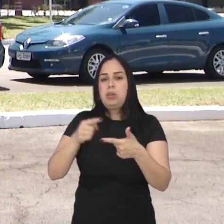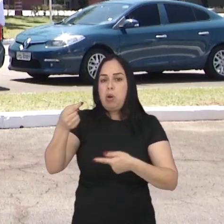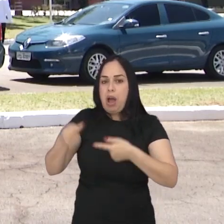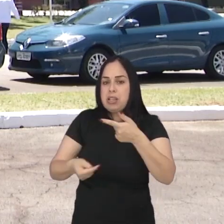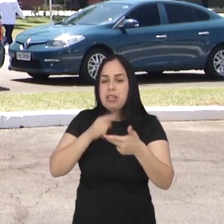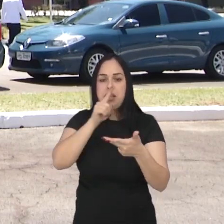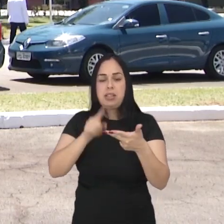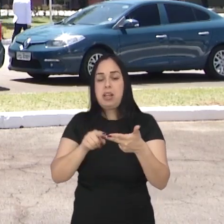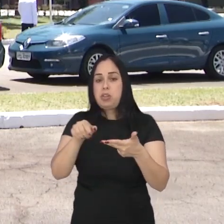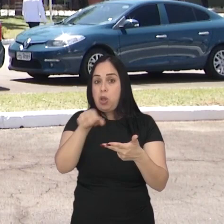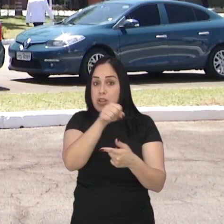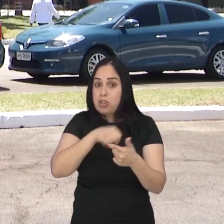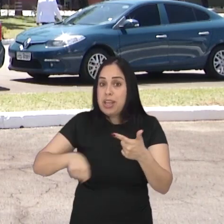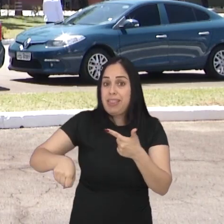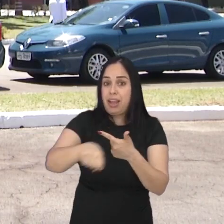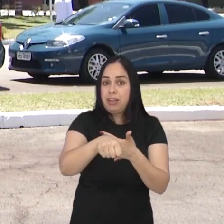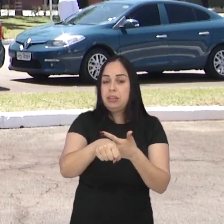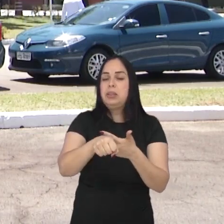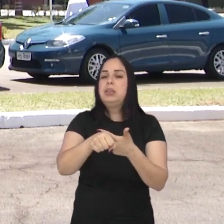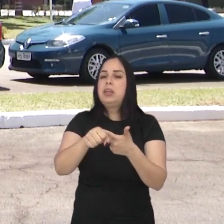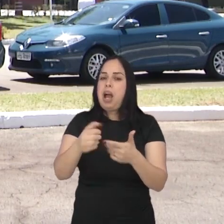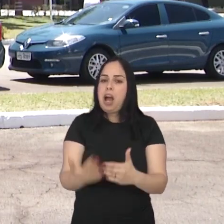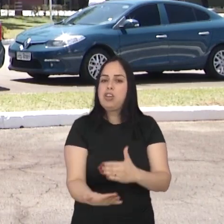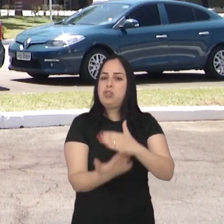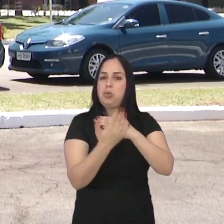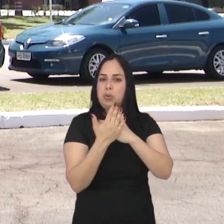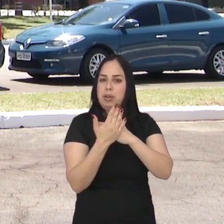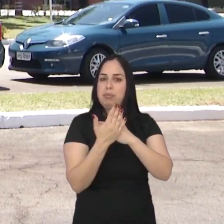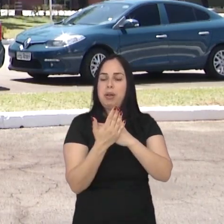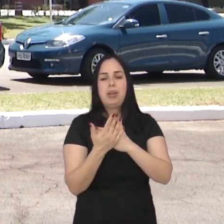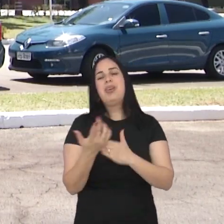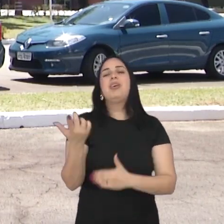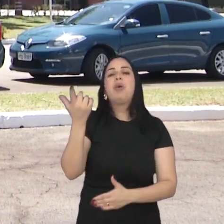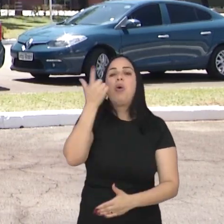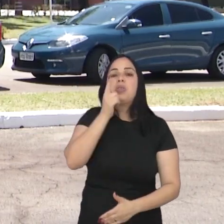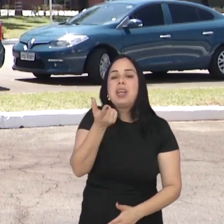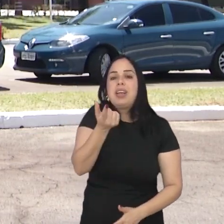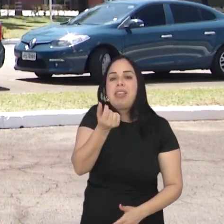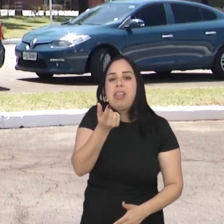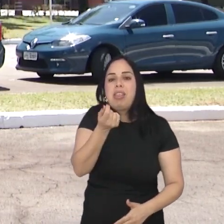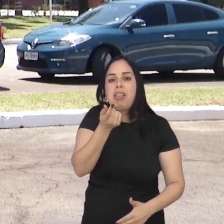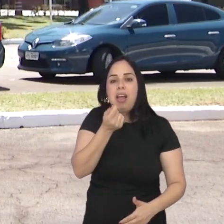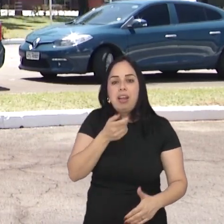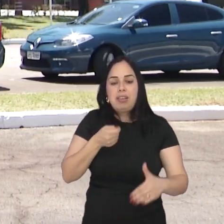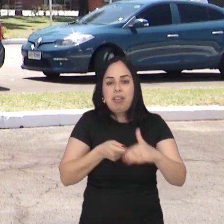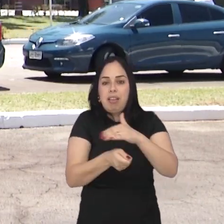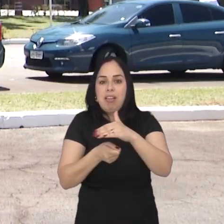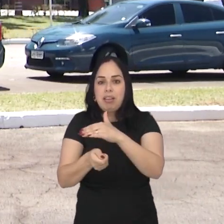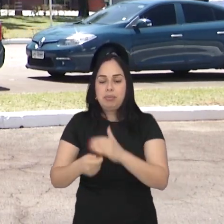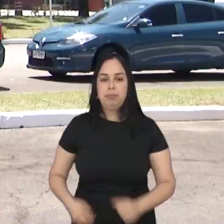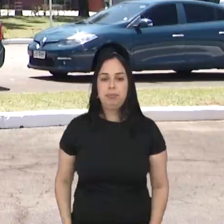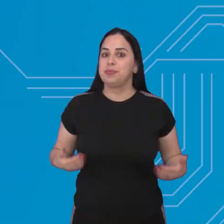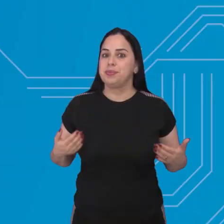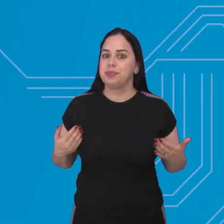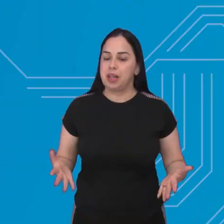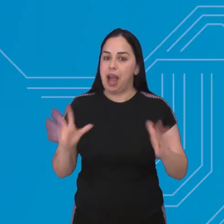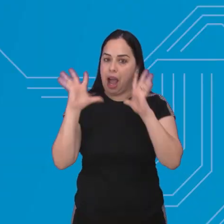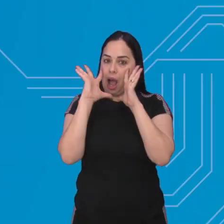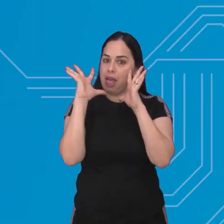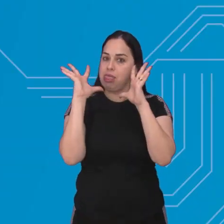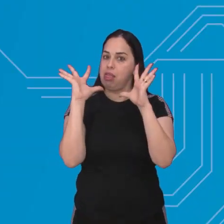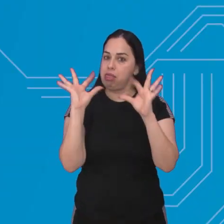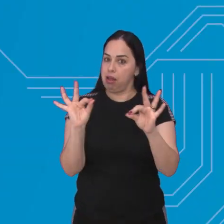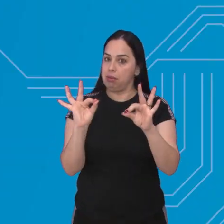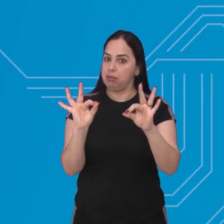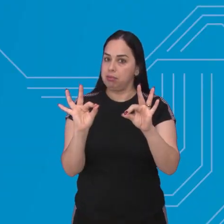população, políticos, a sociedade como um todo se envolva para que recursos venham mais para essa área. Bom, eu